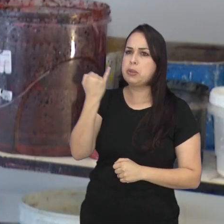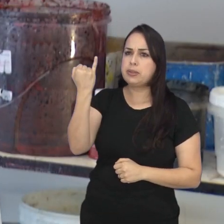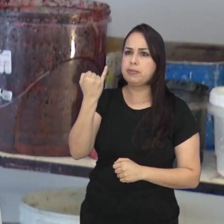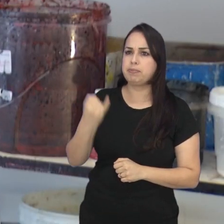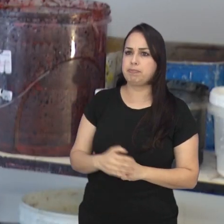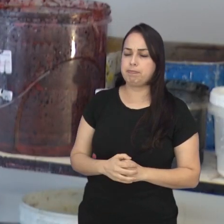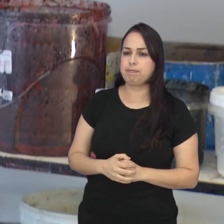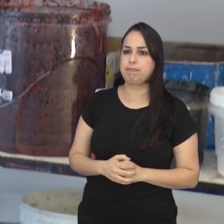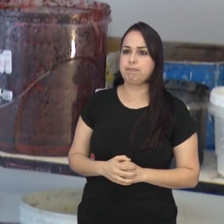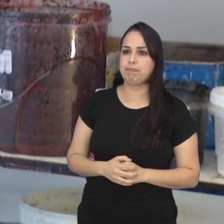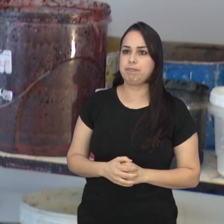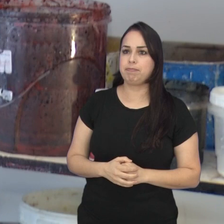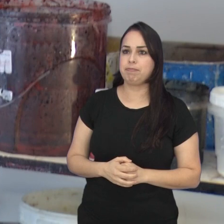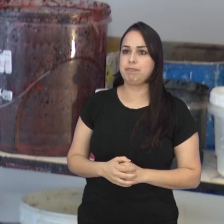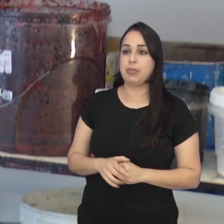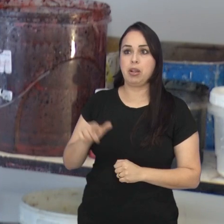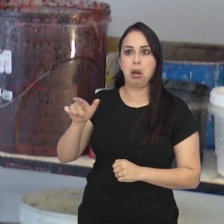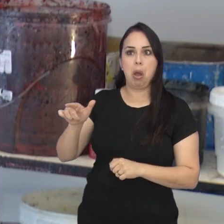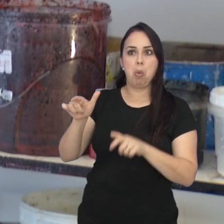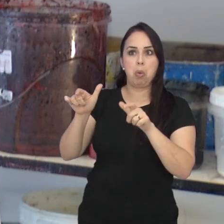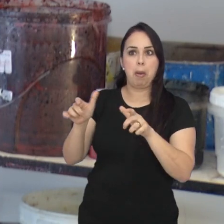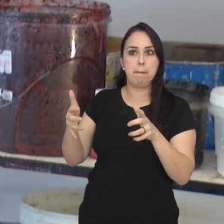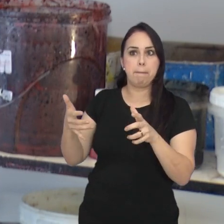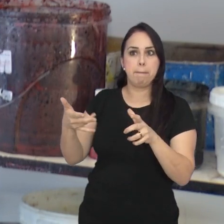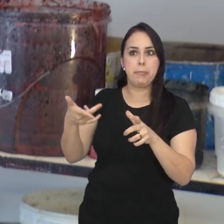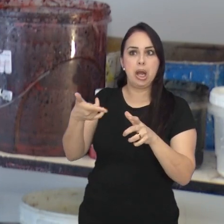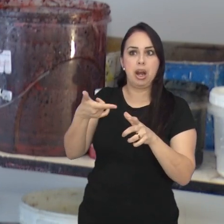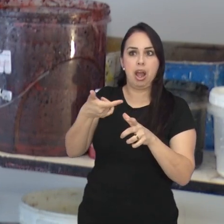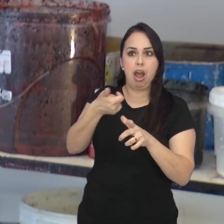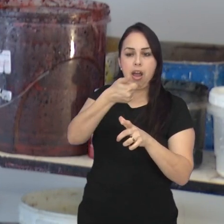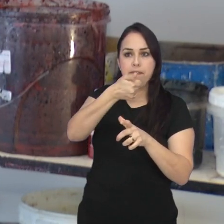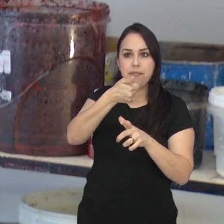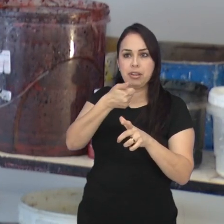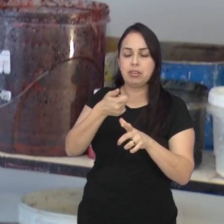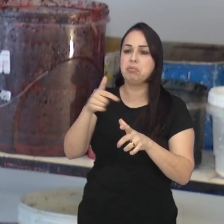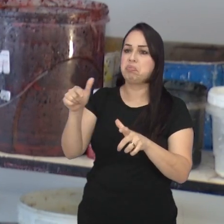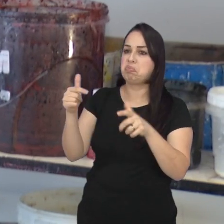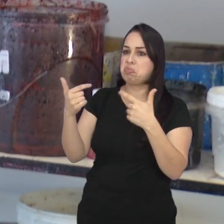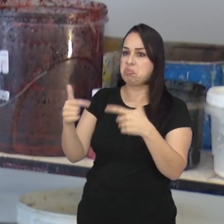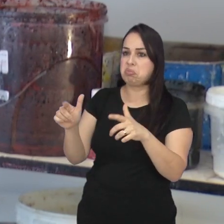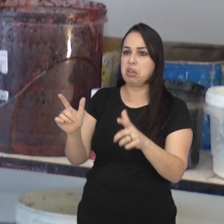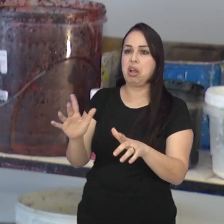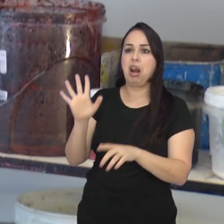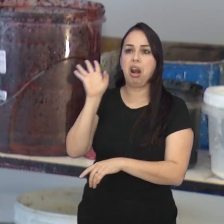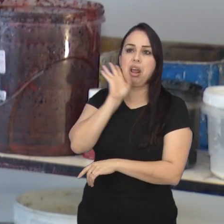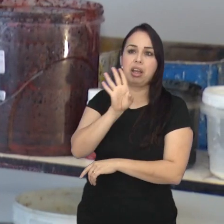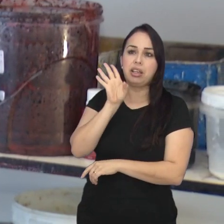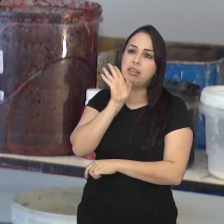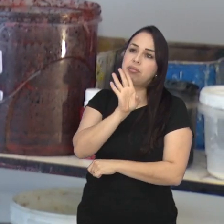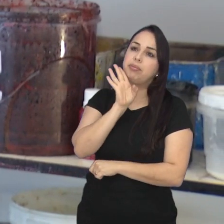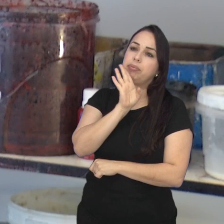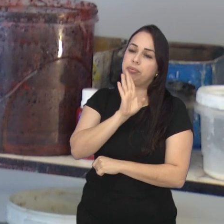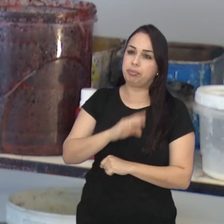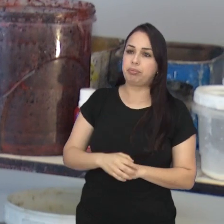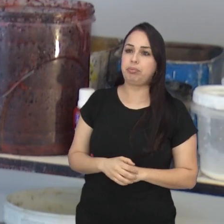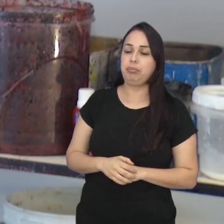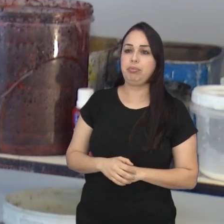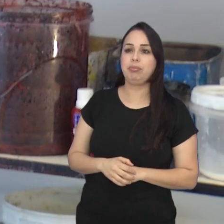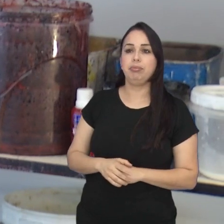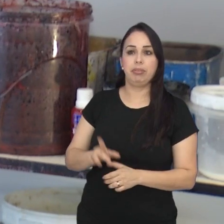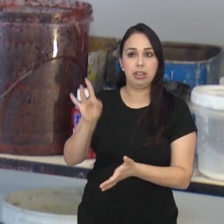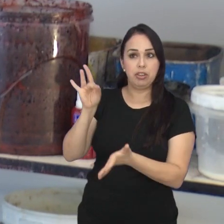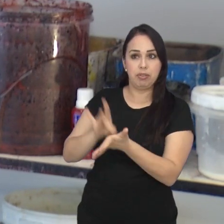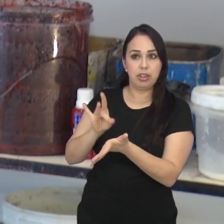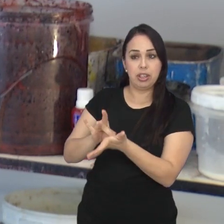né? É uma excelente galeria, né? A Galeria Poente faz um trabalho muito legal. E o